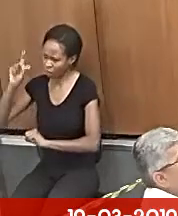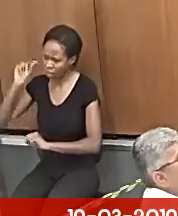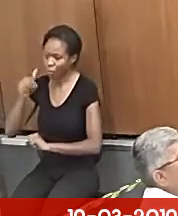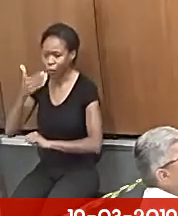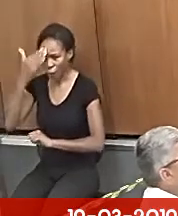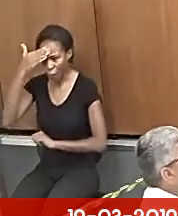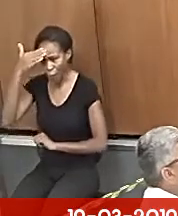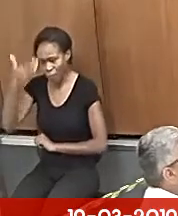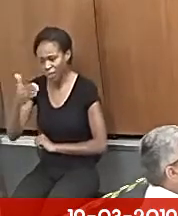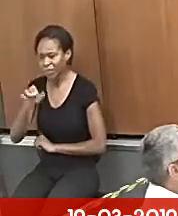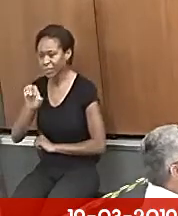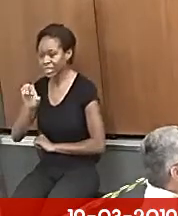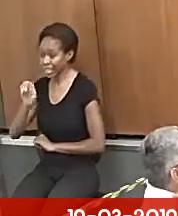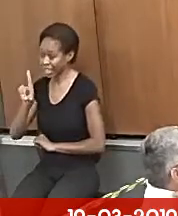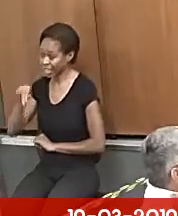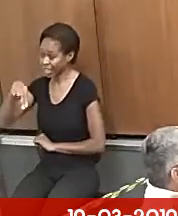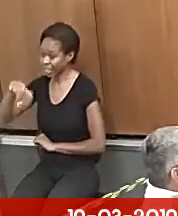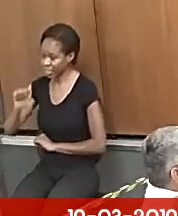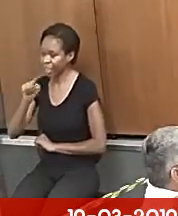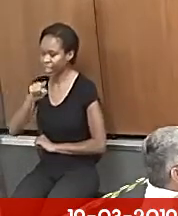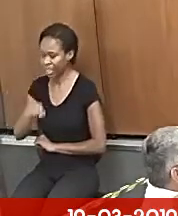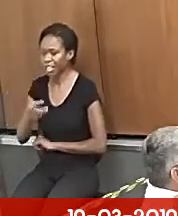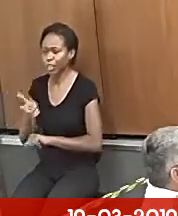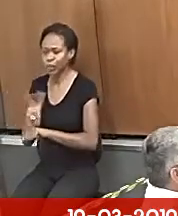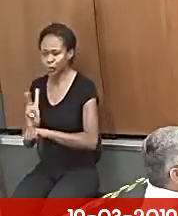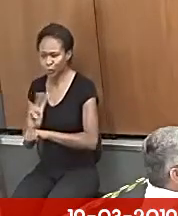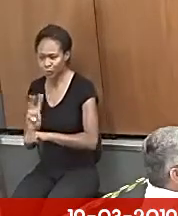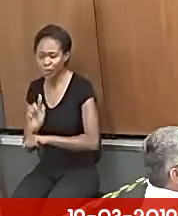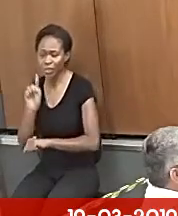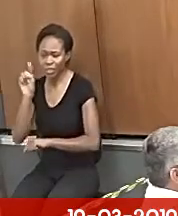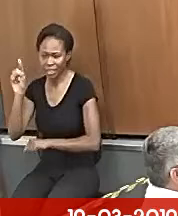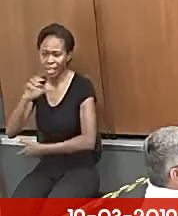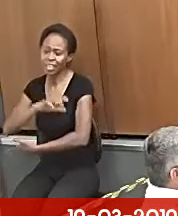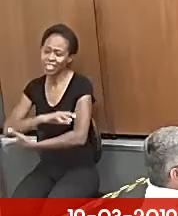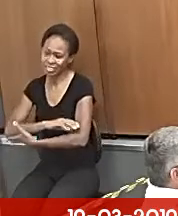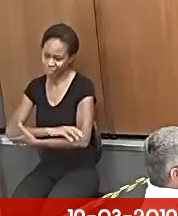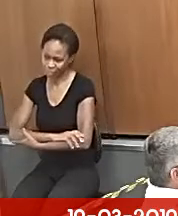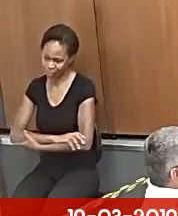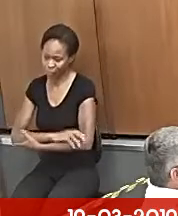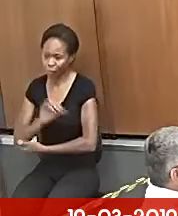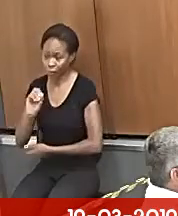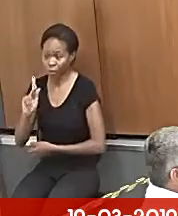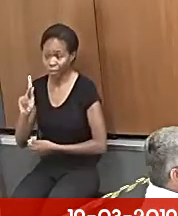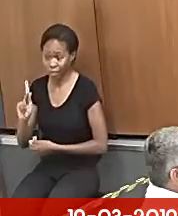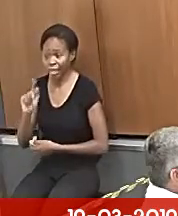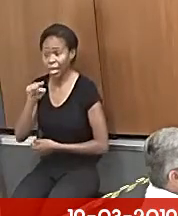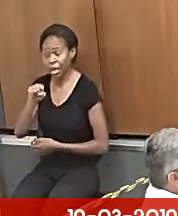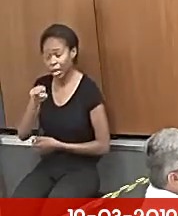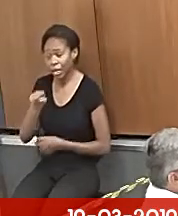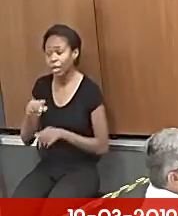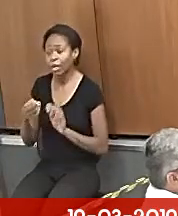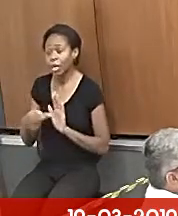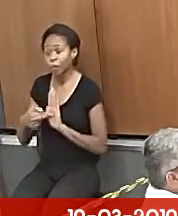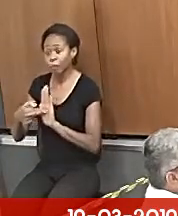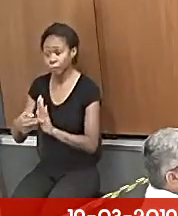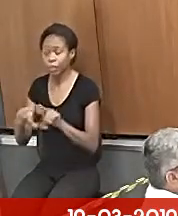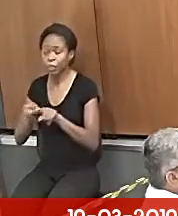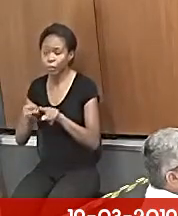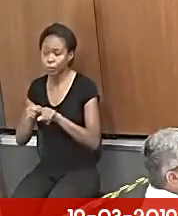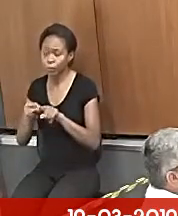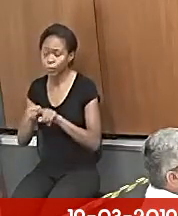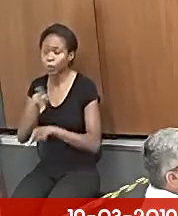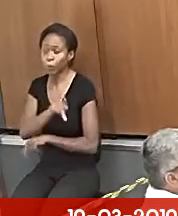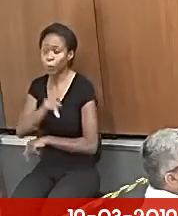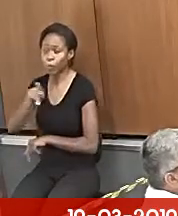edno é supervisora da associação do sul de minas gerais as mick rock nesse ato ela representa também prevê o